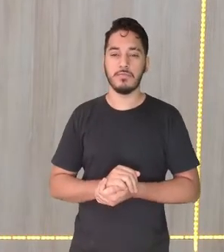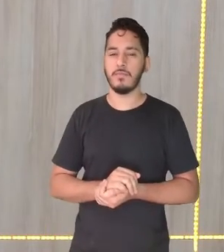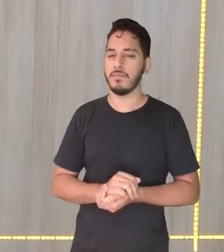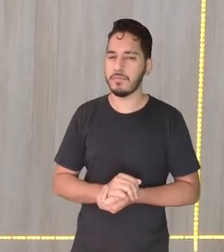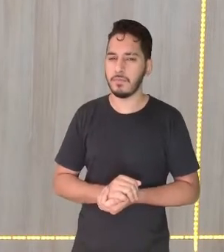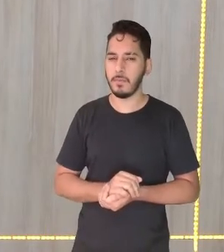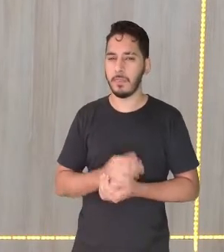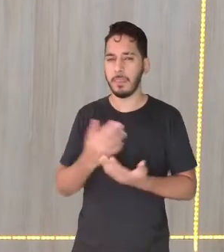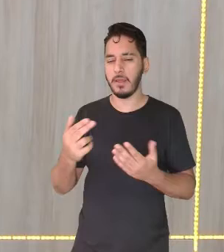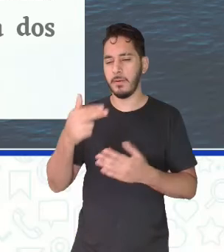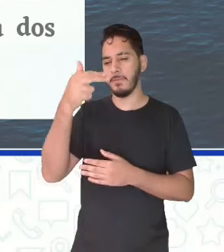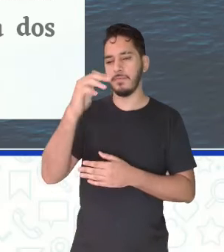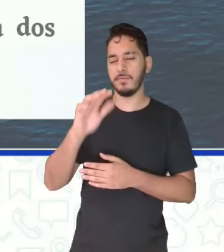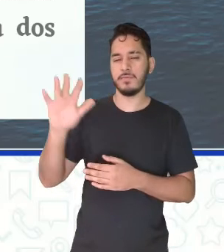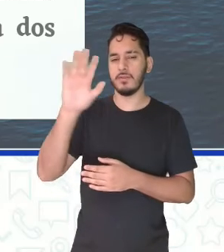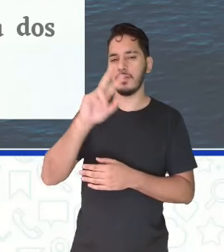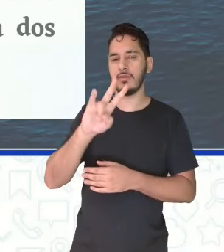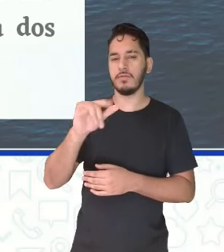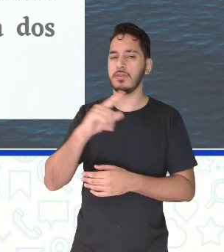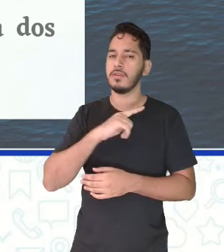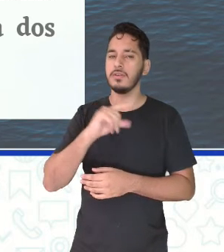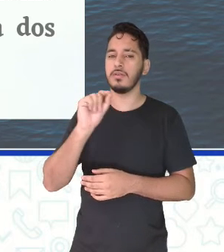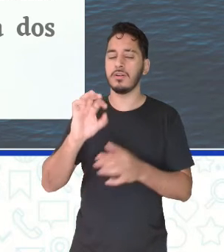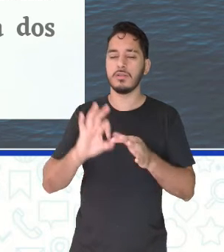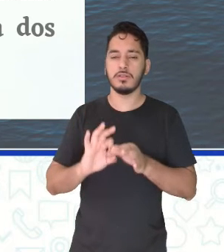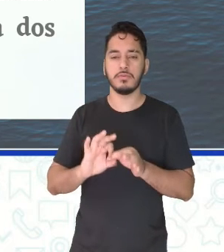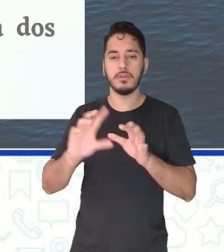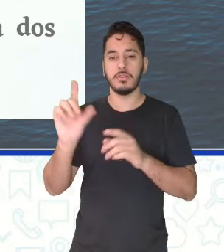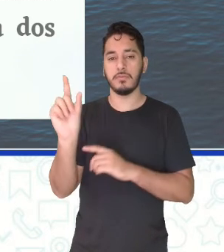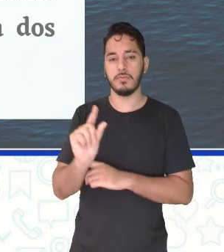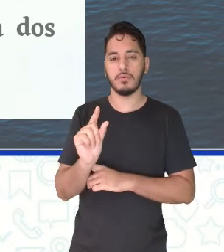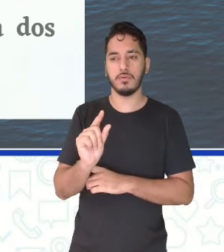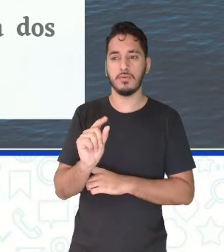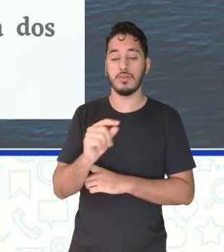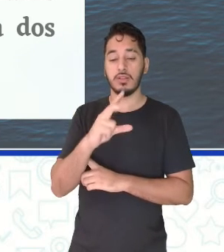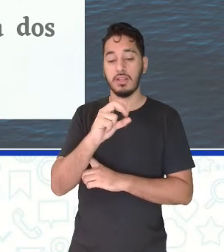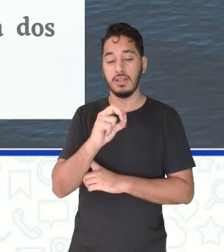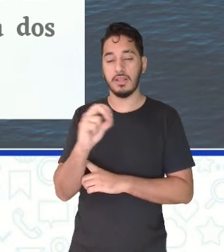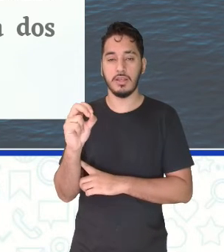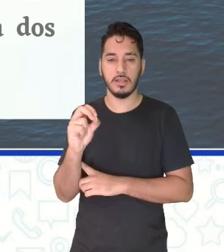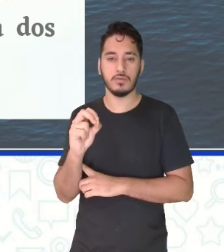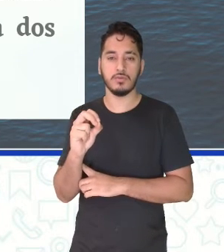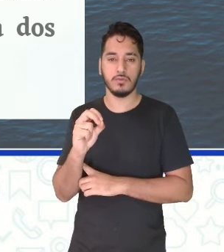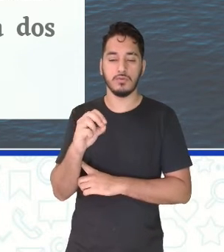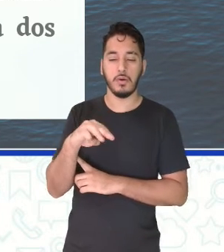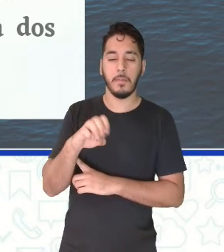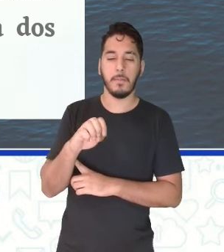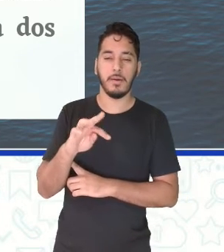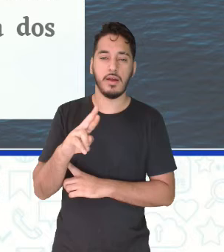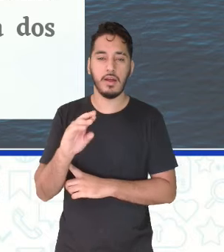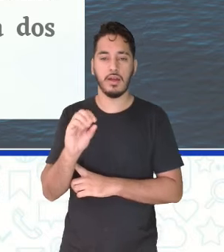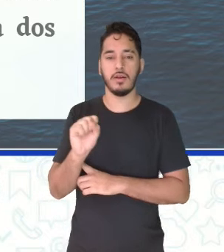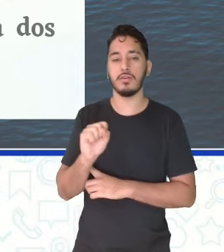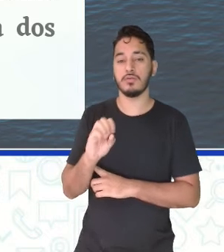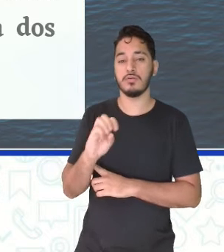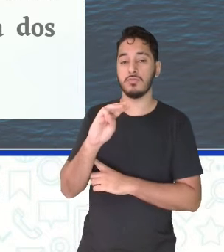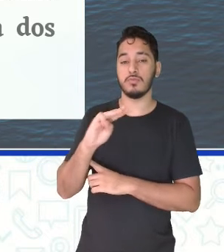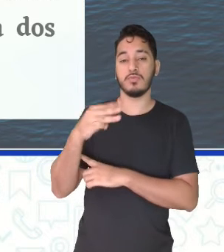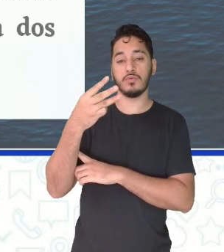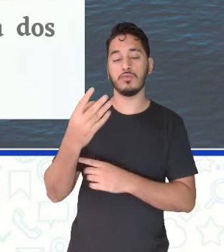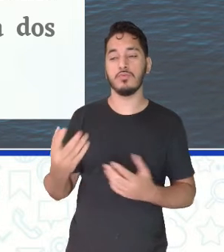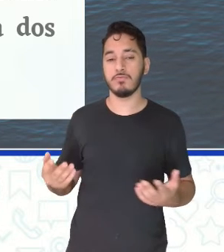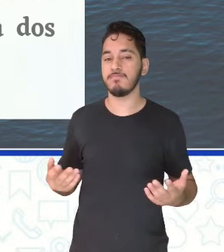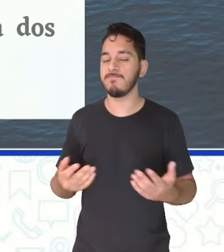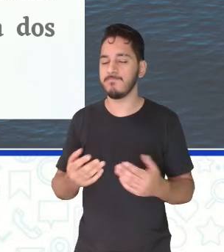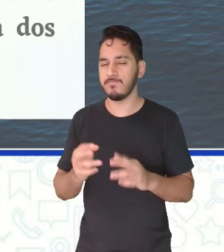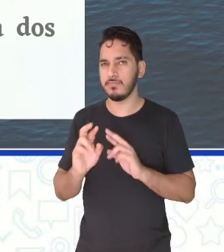no Nordeste, a gente já vai ter uma disponibilidade menor de 500, professor, metros cúbicos por habitante por ano. É uma discrepância muito